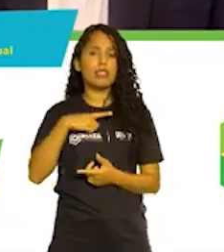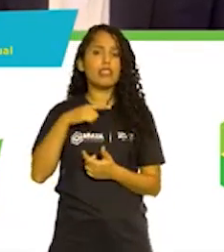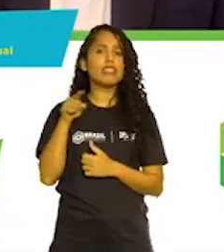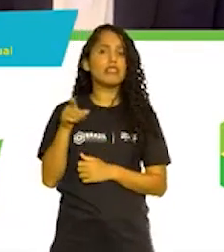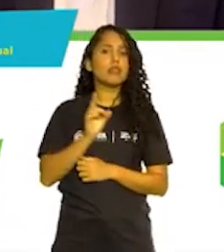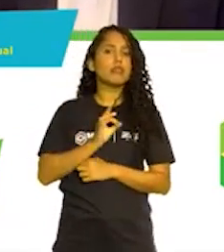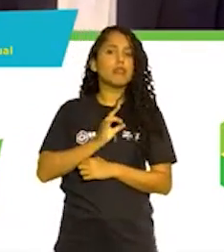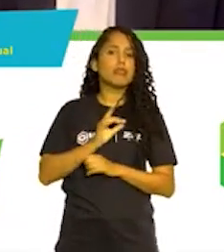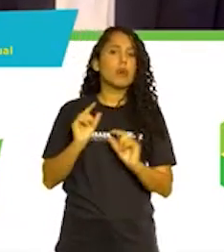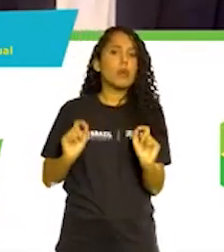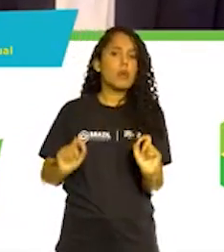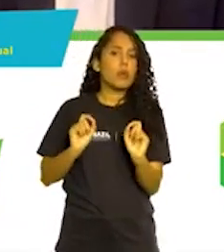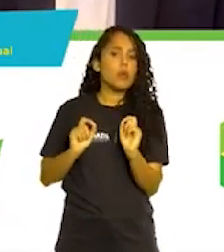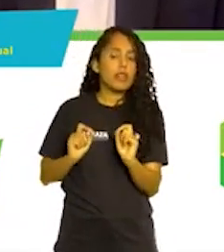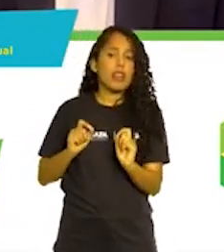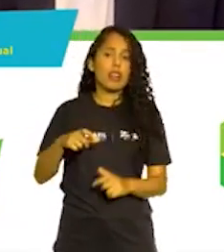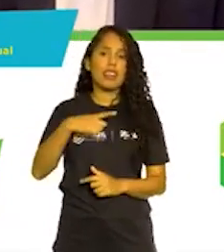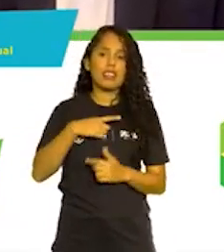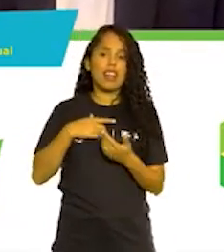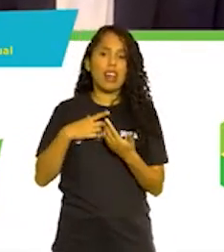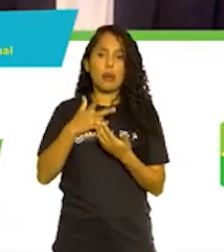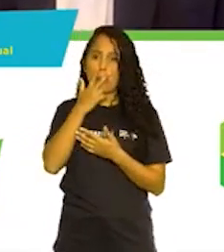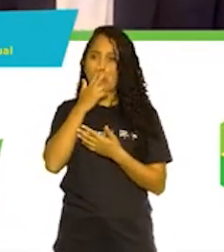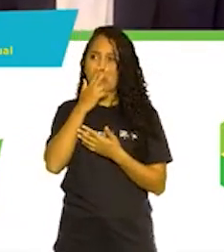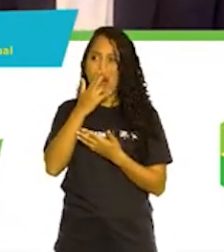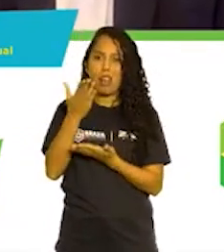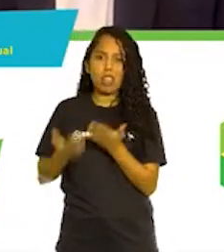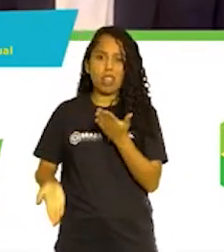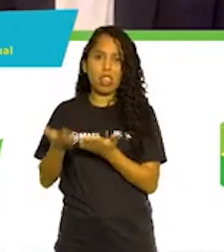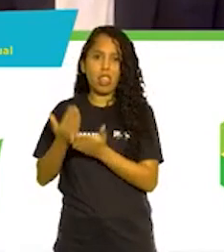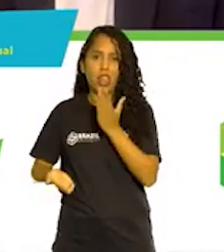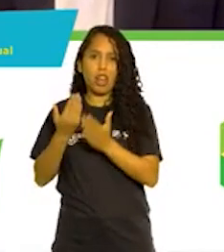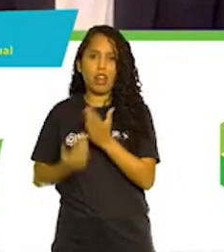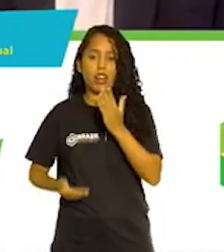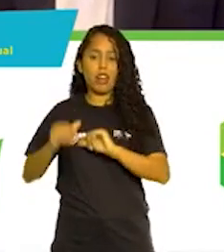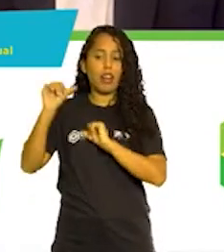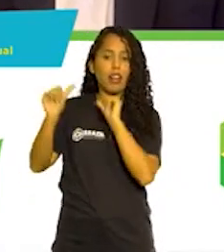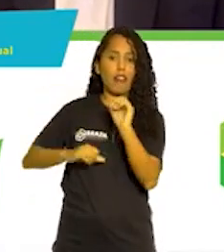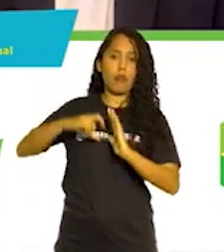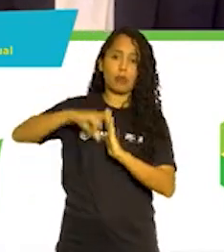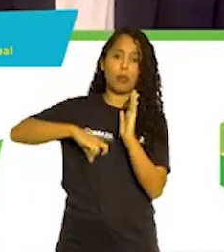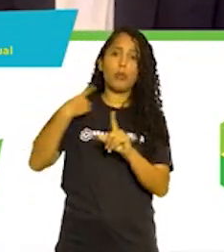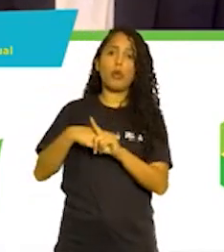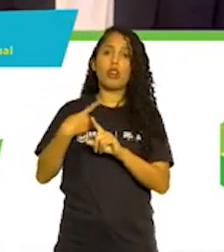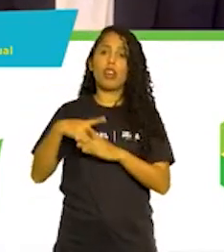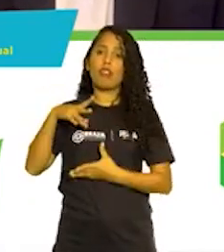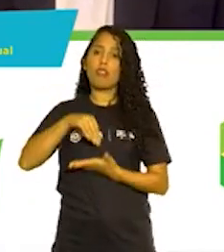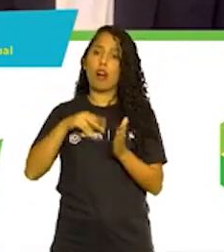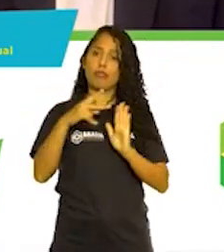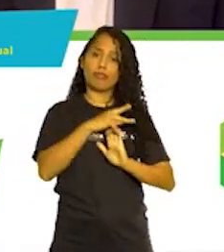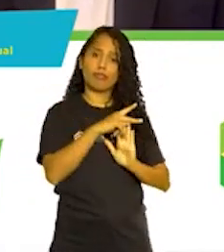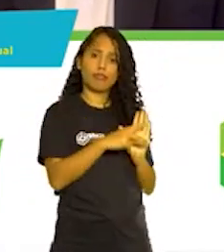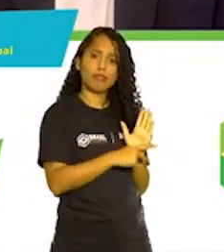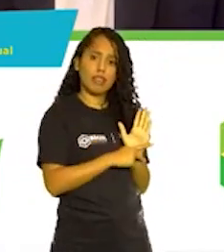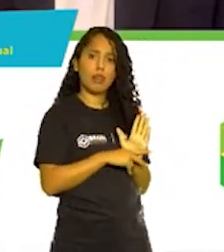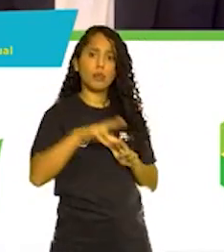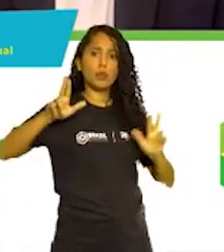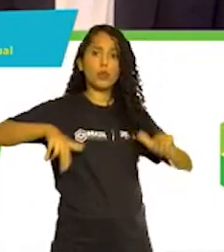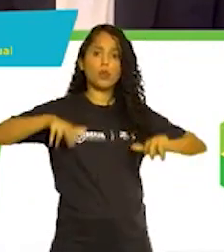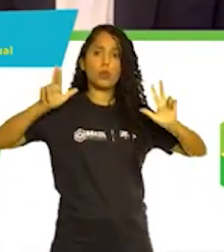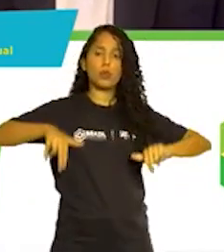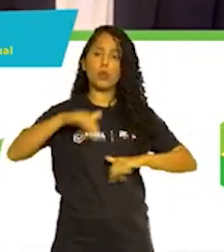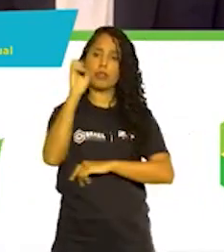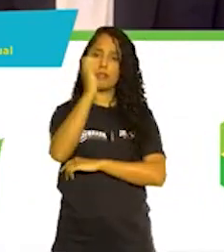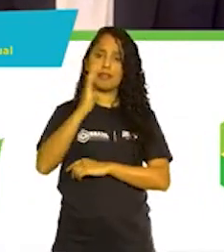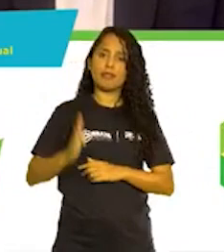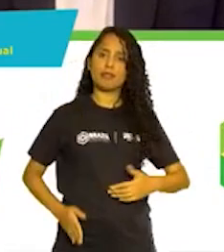gente acabe, por exemplo, a gente desperdiçou a reforma tributária, mas, de novo, falta de liderança e falta de projeto. Acho que nunca tivemos no Brasil um ambiente